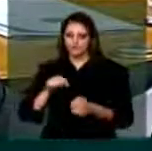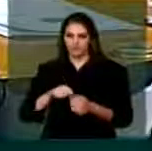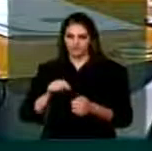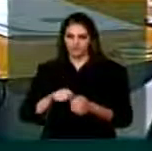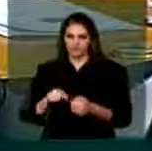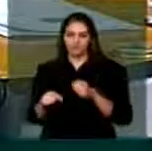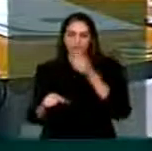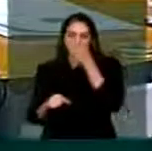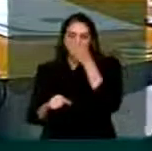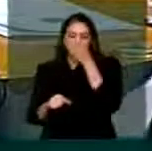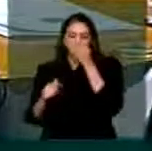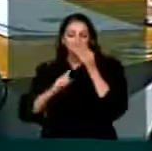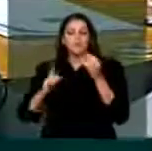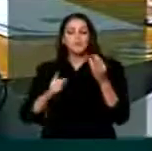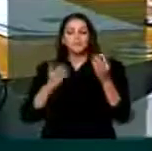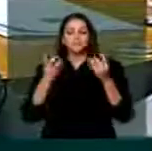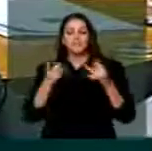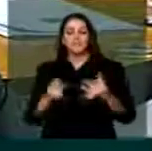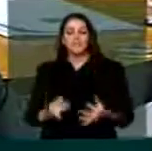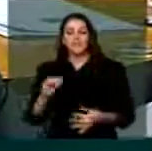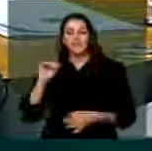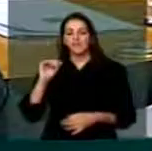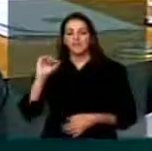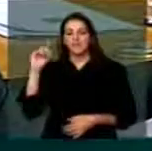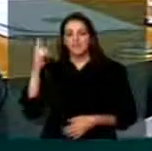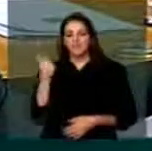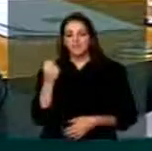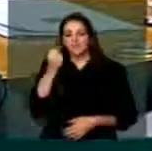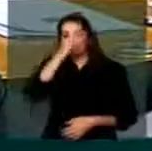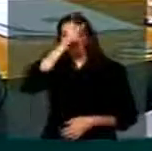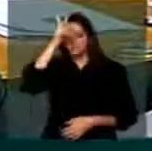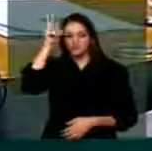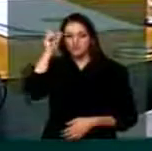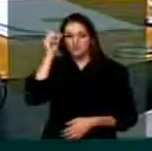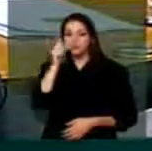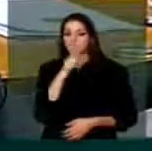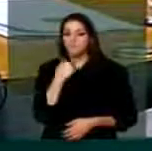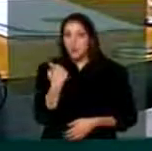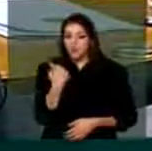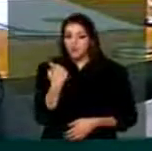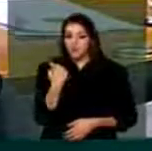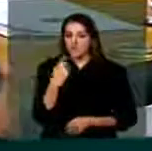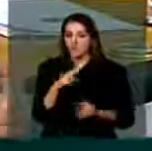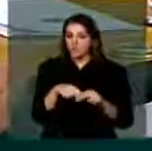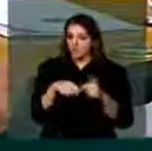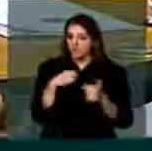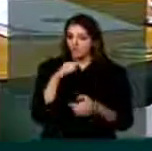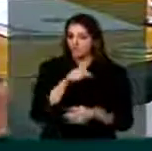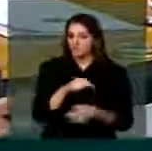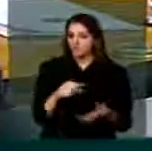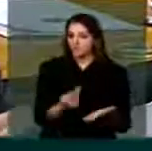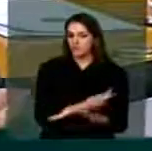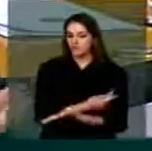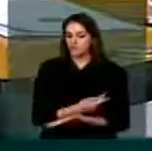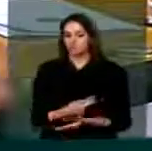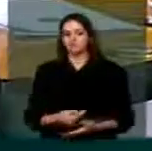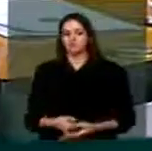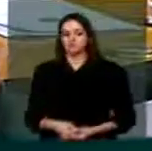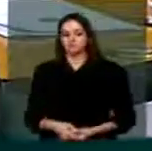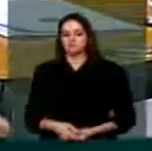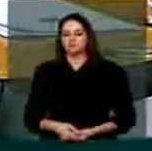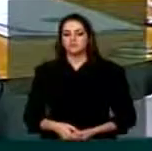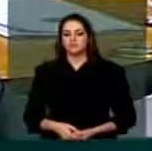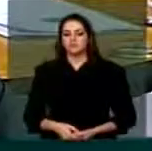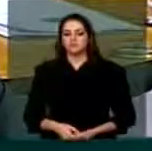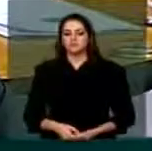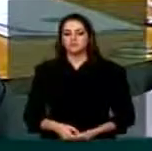chantagem envolveria detalhes sobre a morte do ex-prefeito Celso Daniel. Para não a memória, não, né? Principalmente